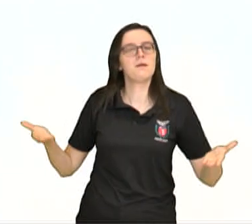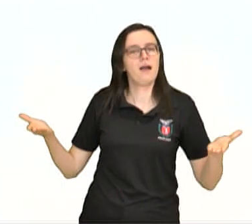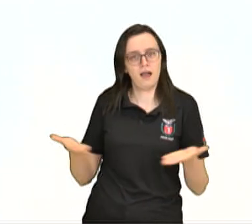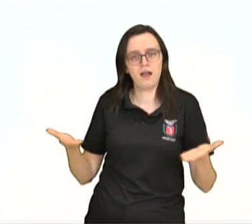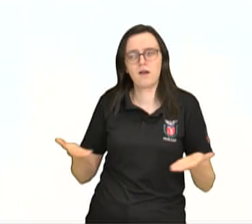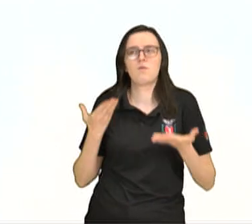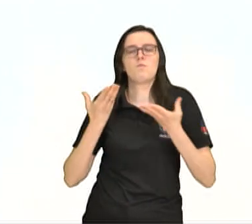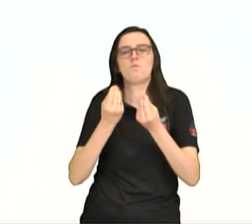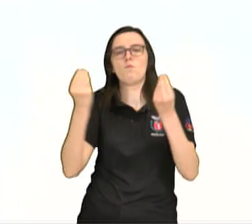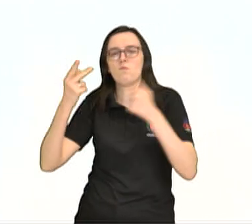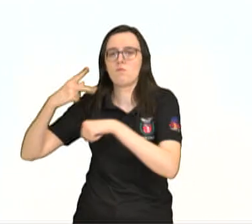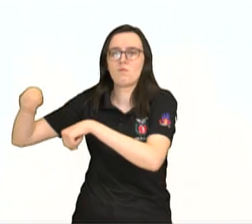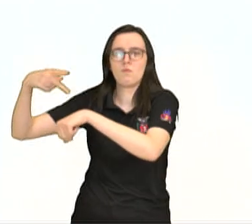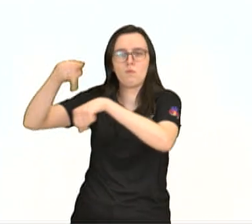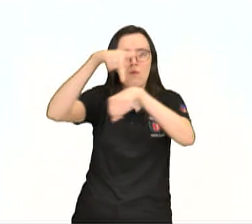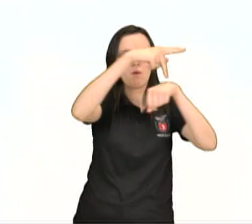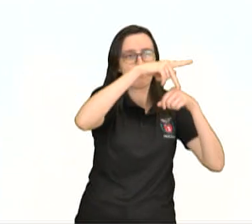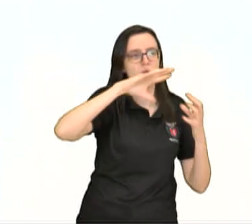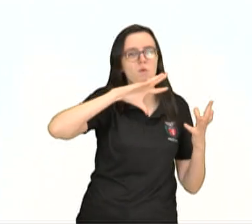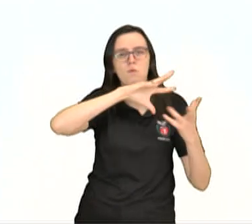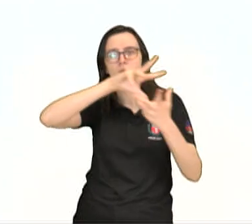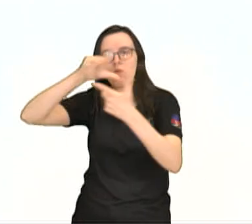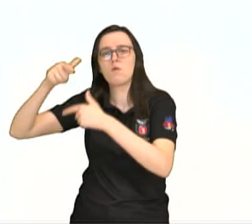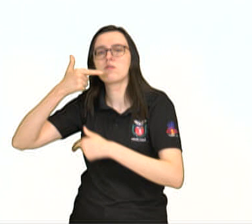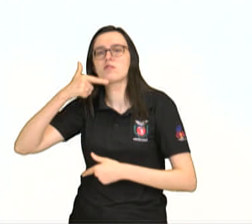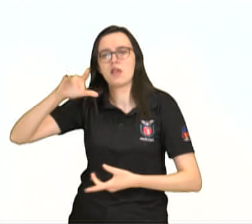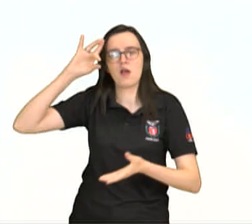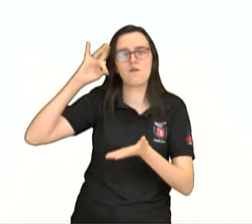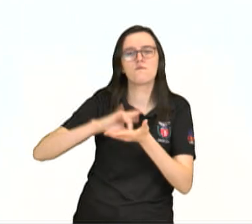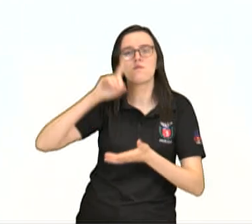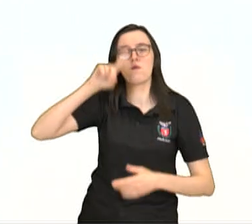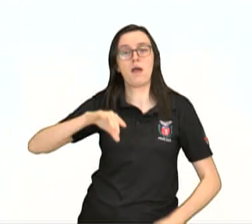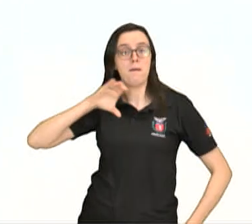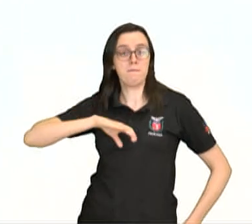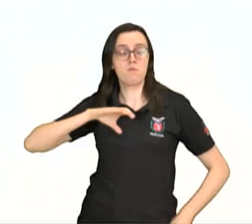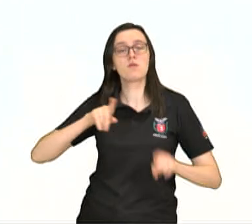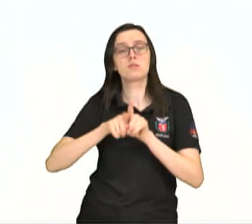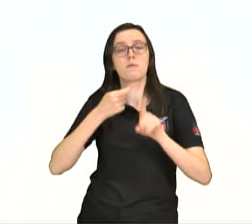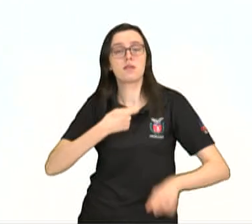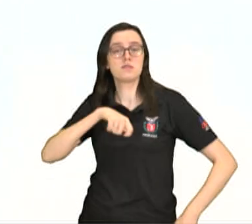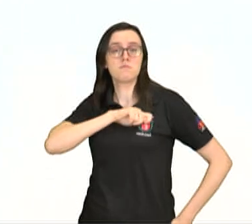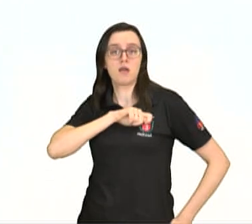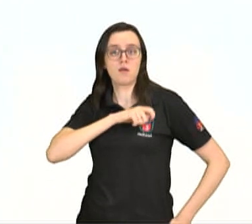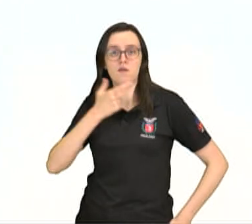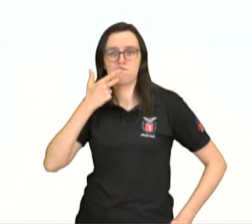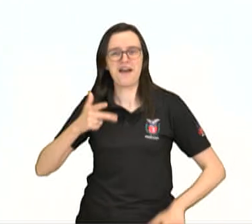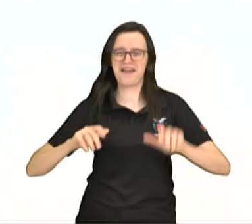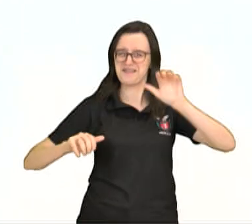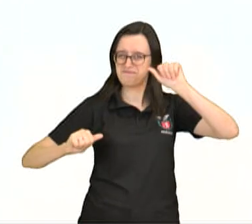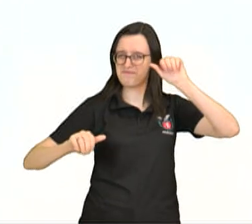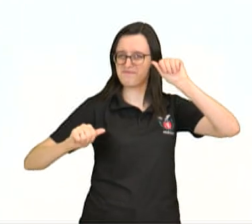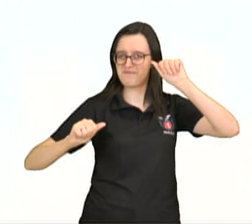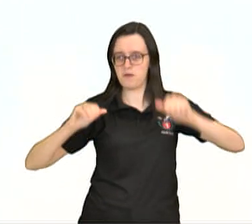Atualmente, muitos países do mundo têm como língua oficial o português e o espanhol.